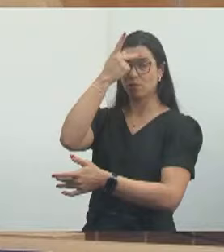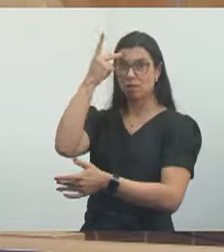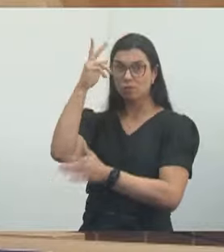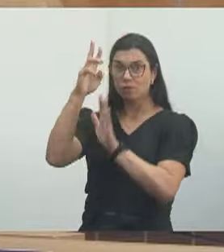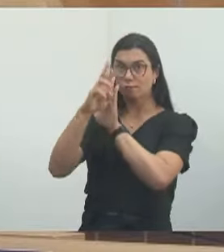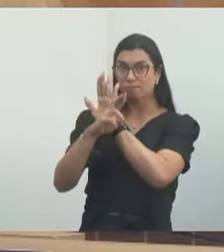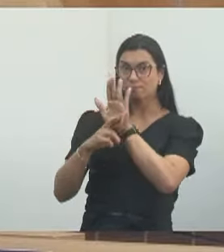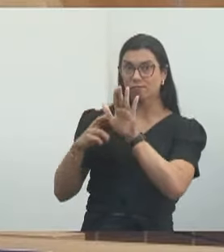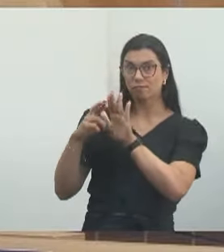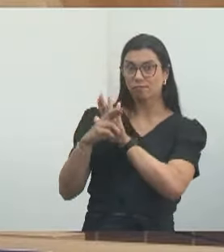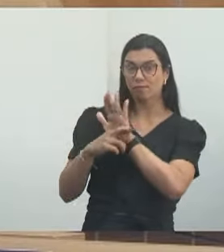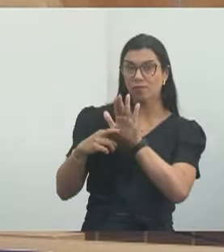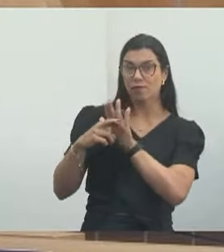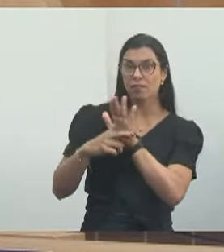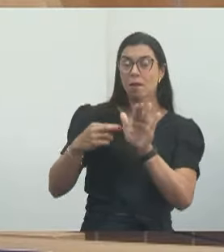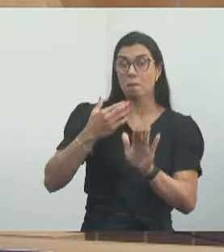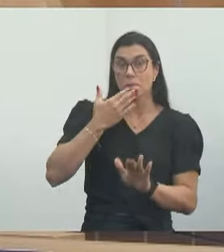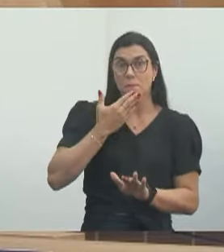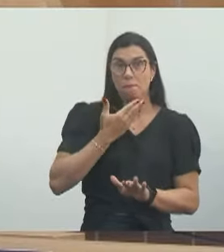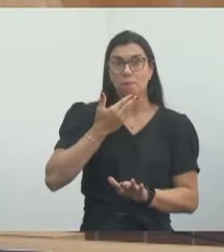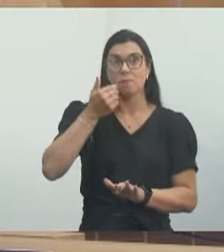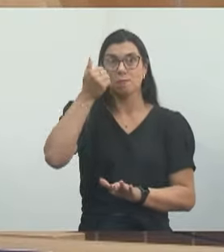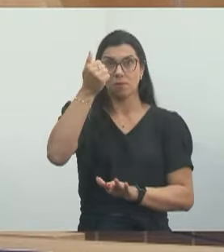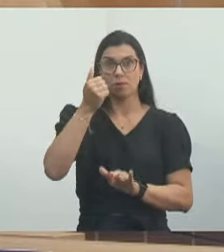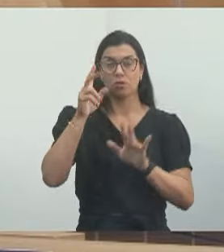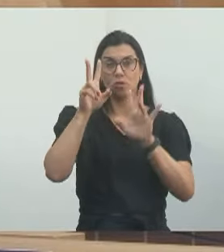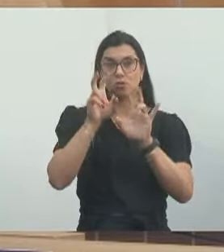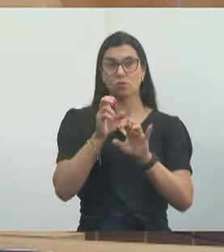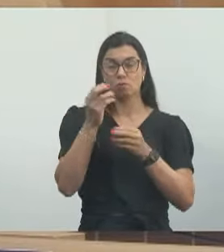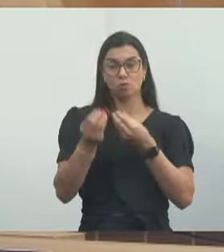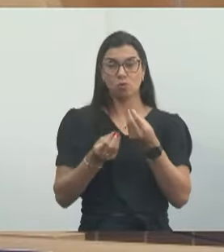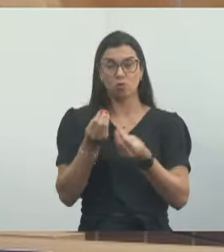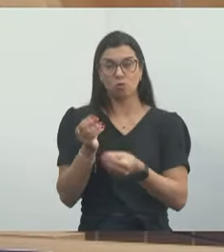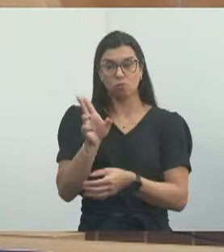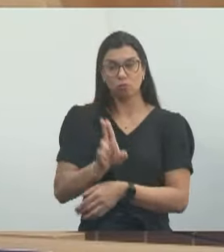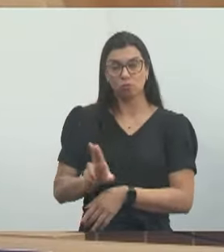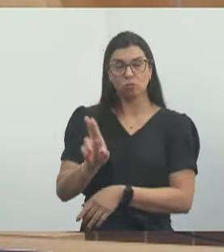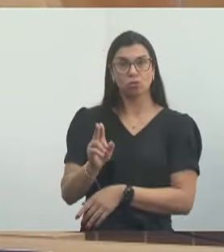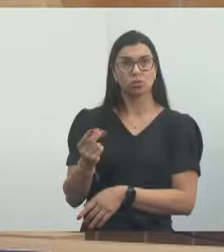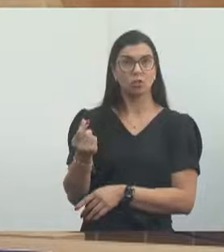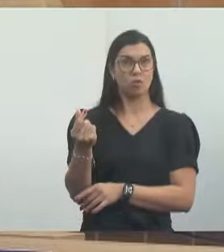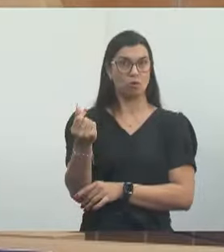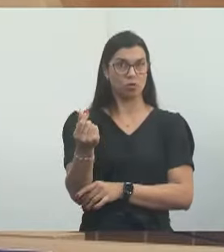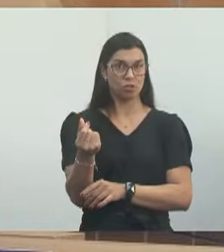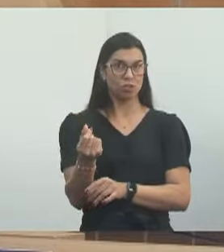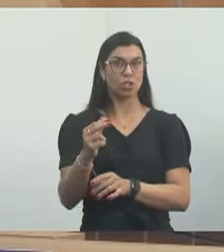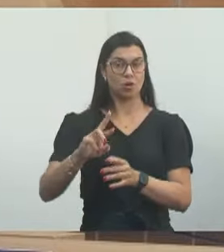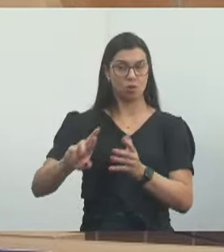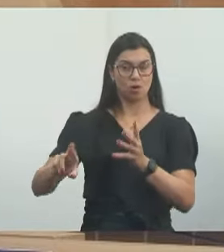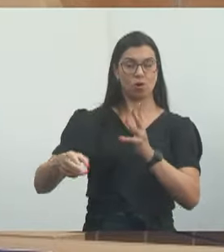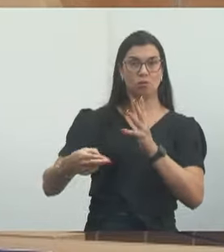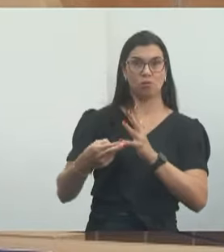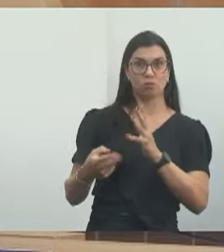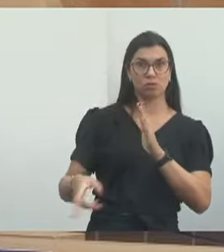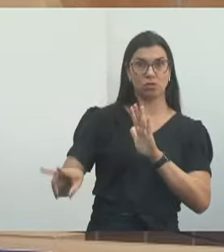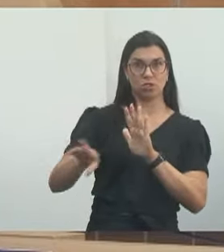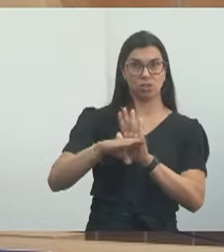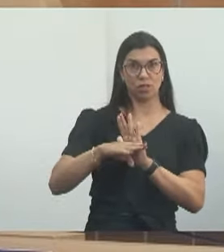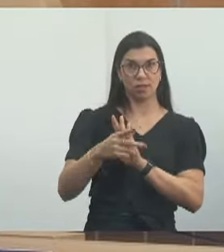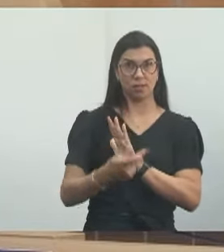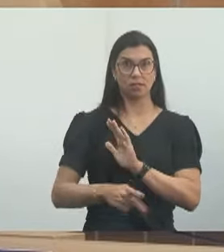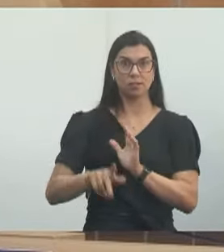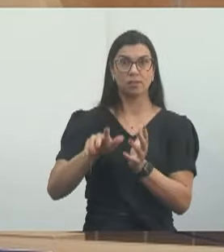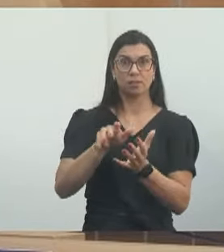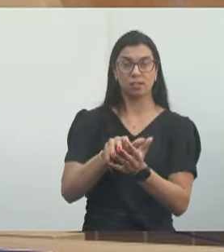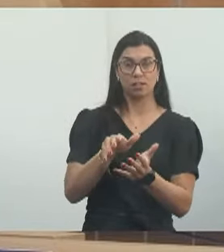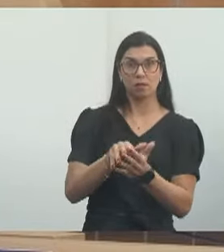talvez, de fazer aí uma fiscalização interna e cobrar providências mais céleres,